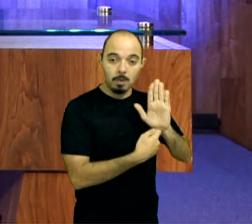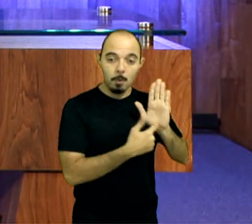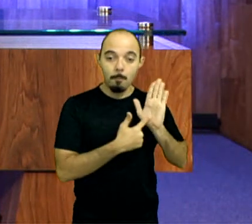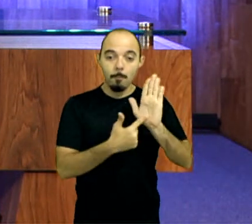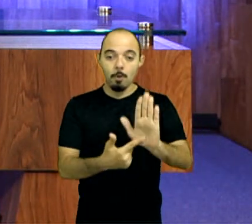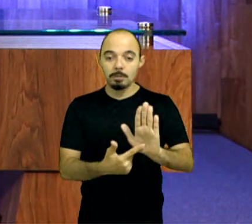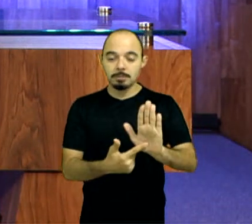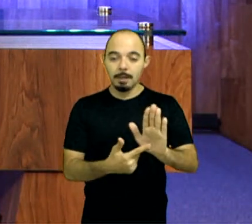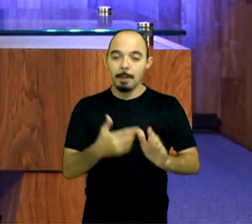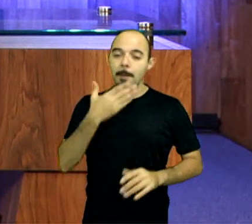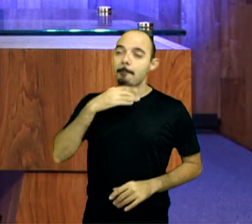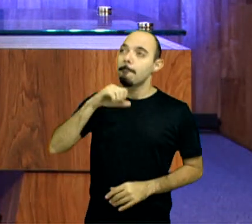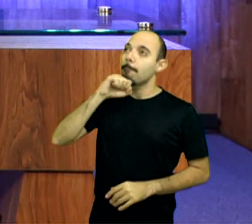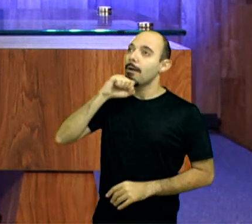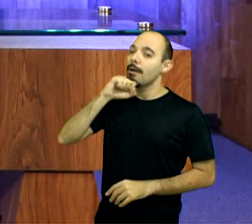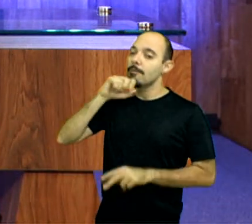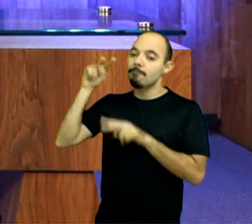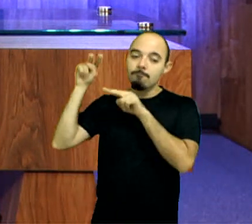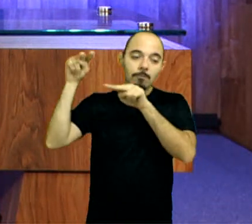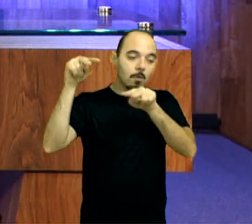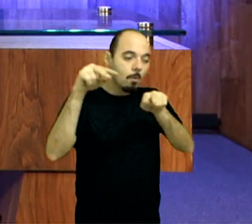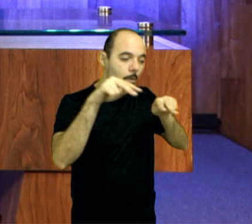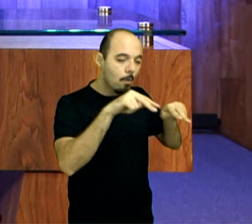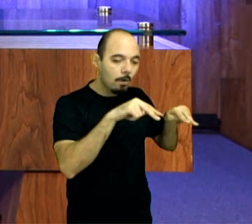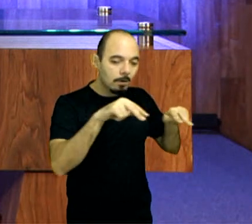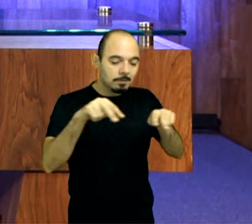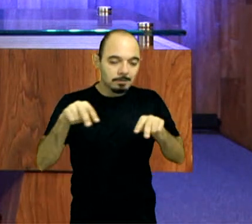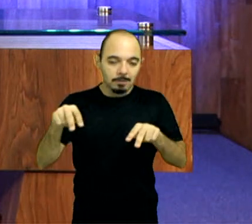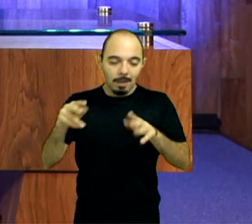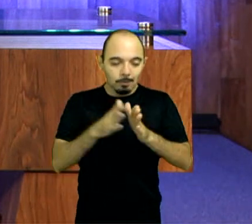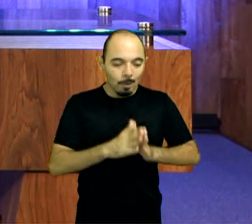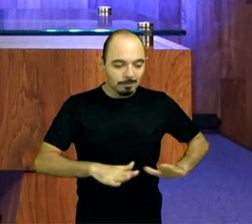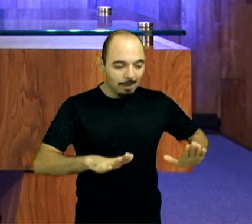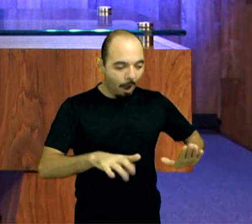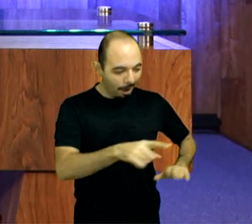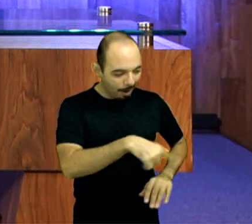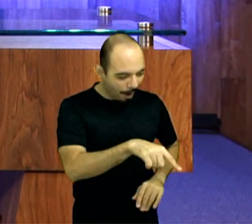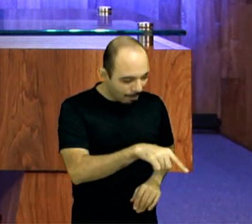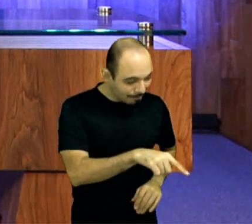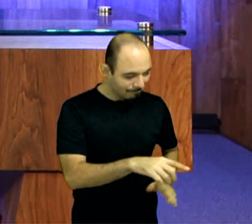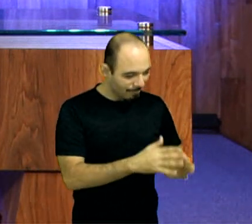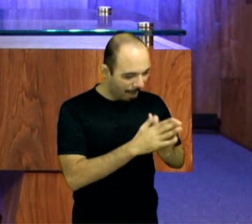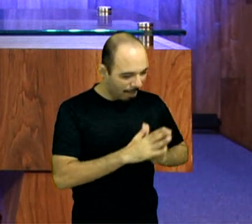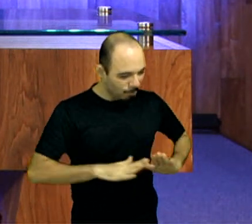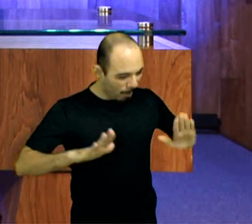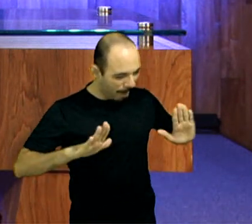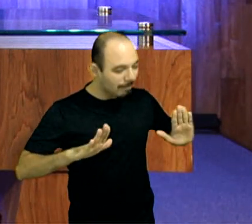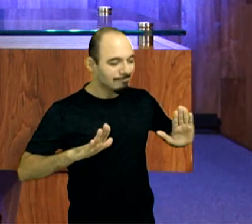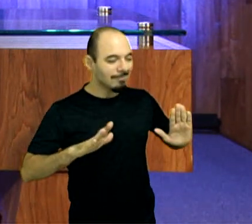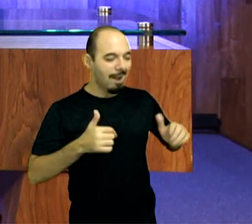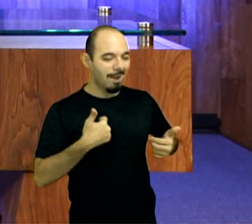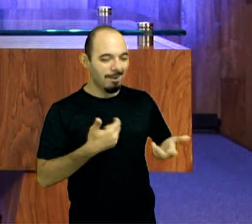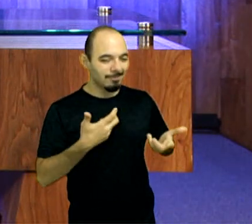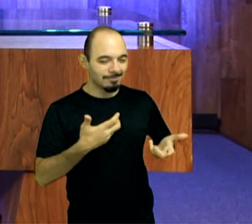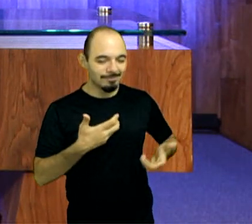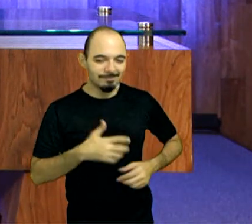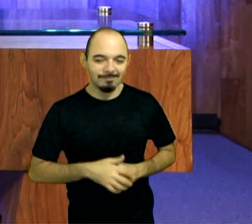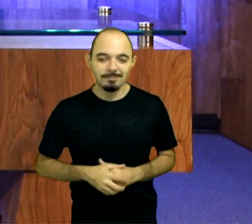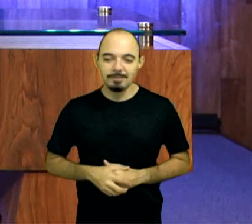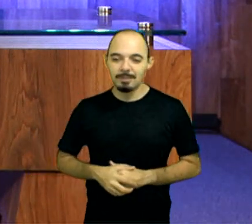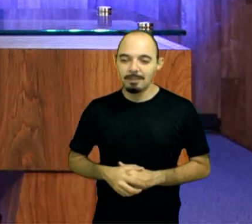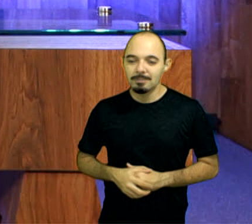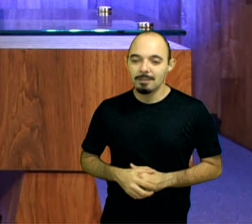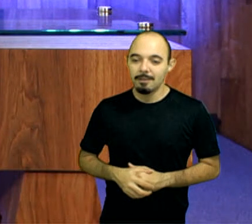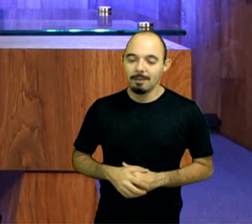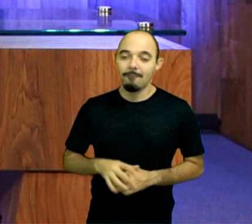adoradores. Meu irmão, se eu não manter esse relacionamento com Deus, seguramente eu não